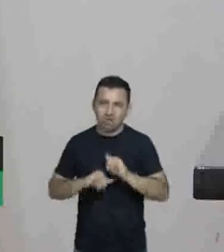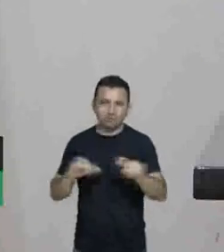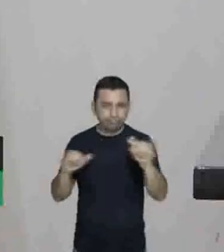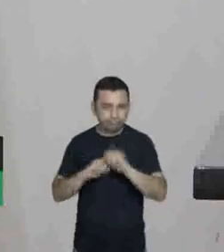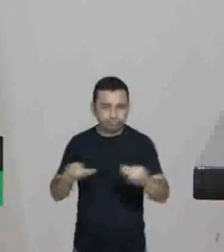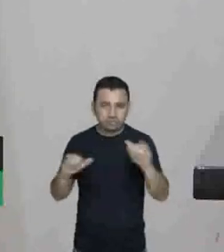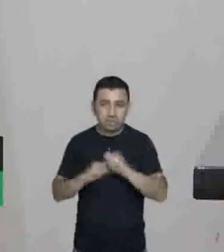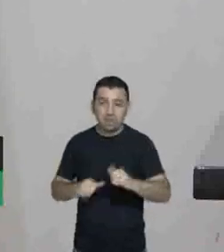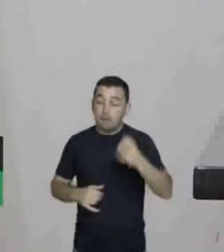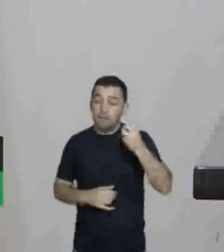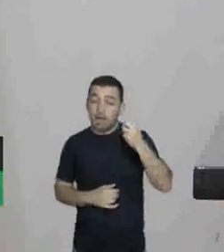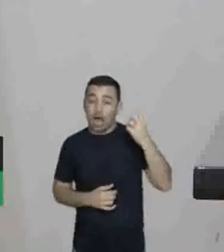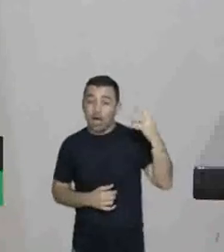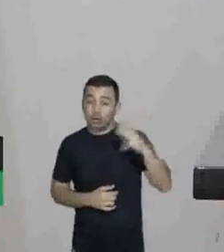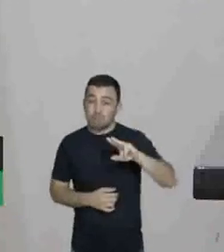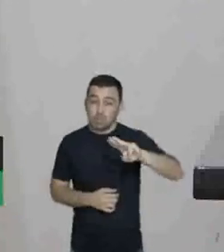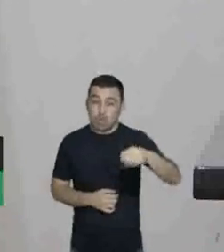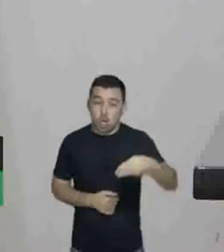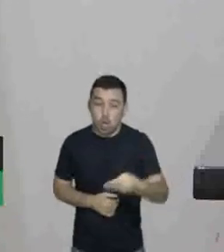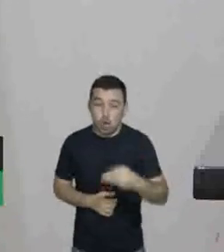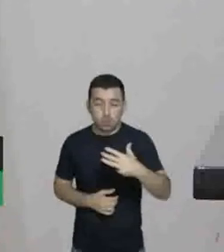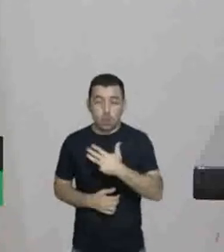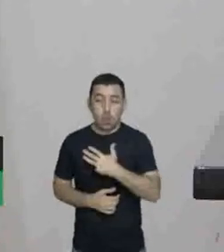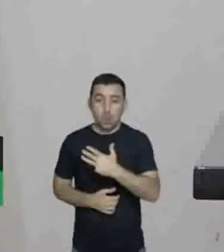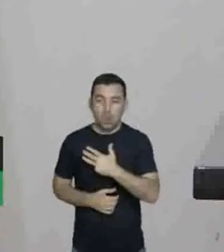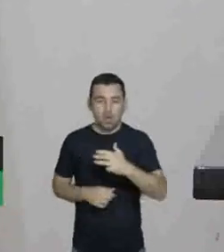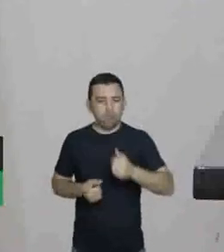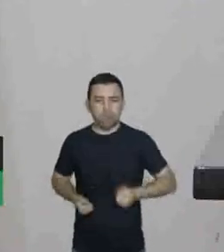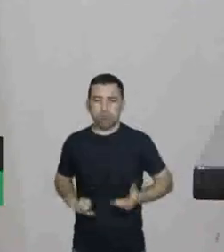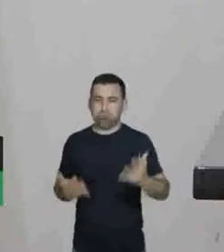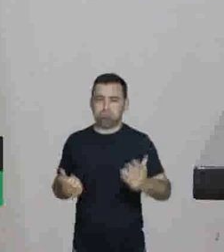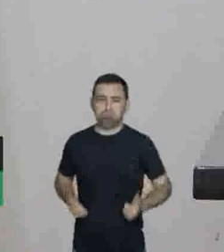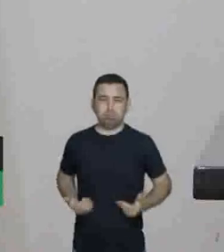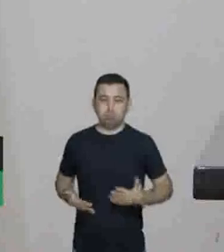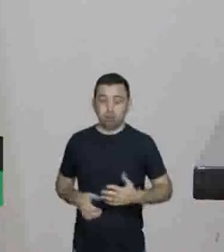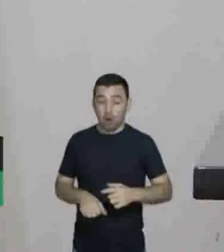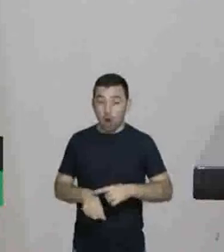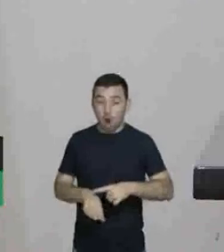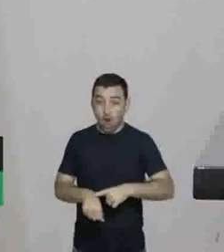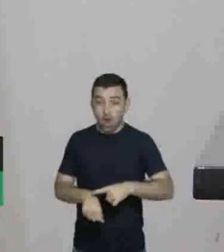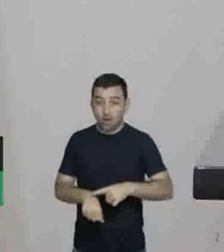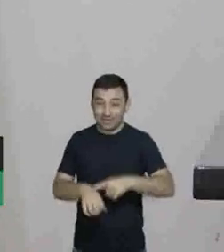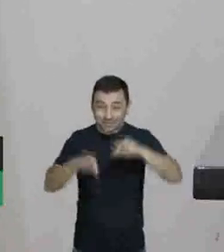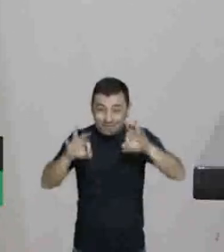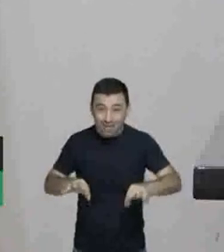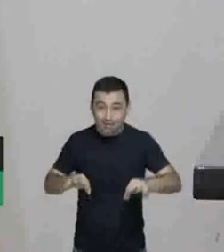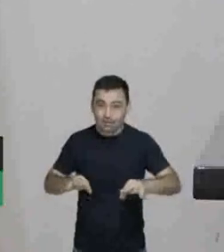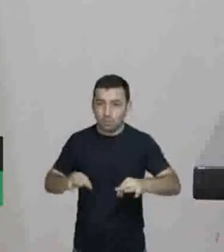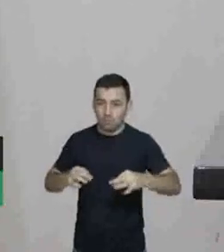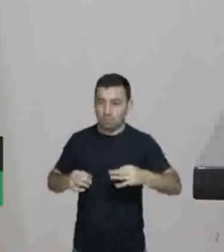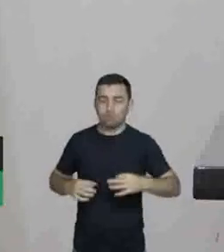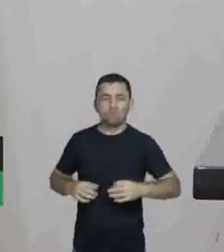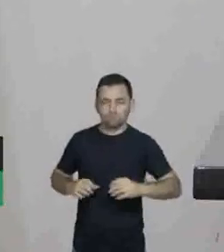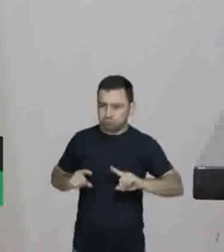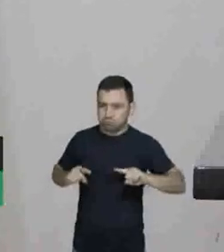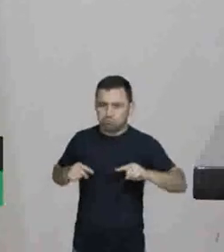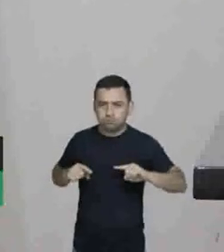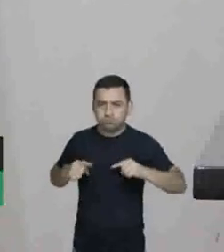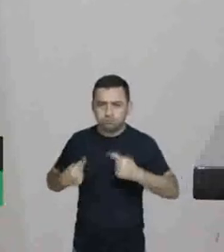as viagens milionárias do presidente Lula, mas na hora de realmente se posicionar, o governo falha,